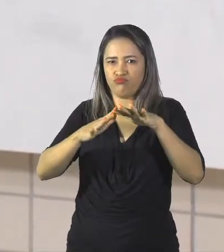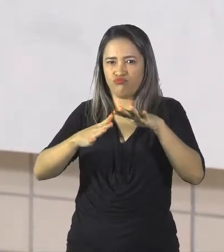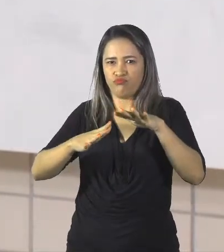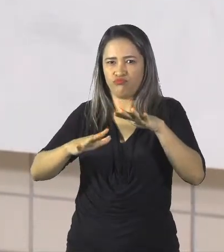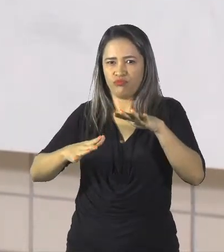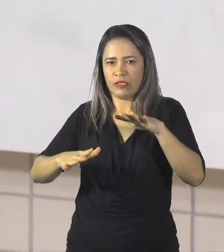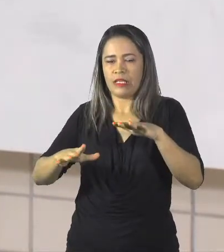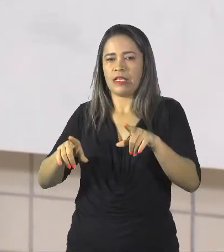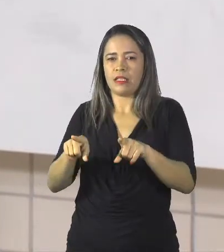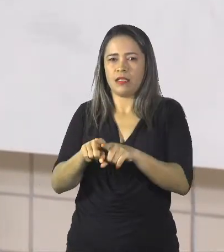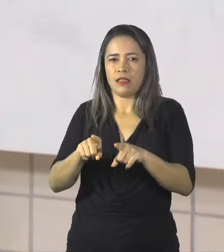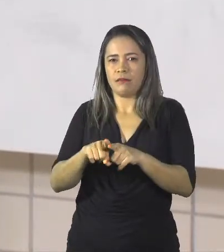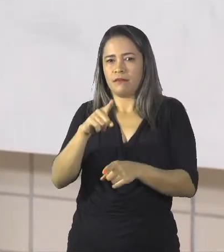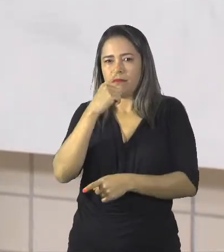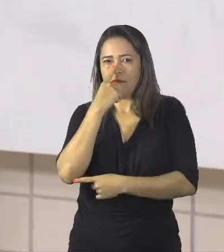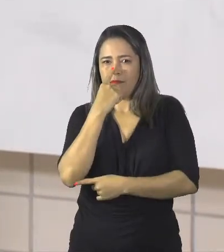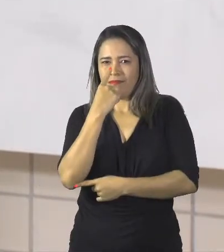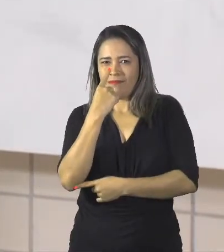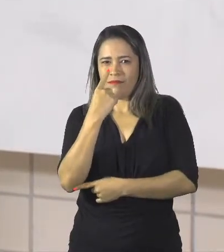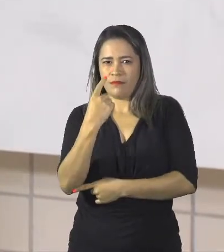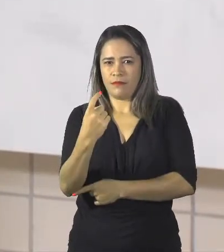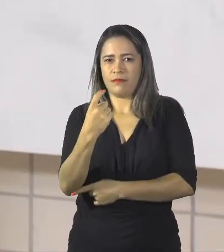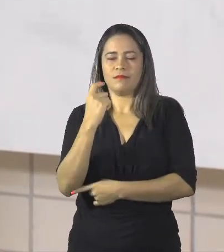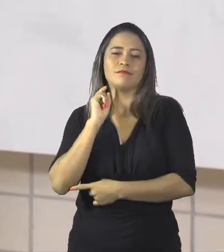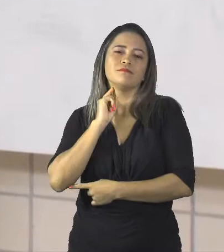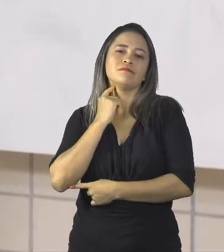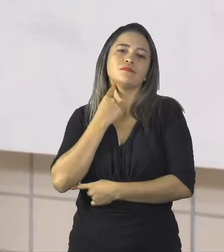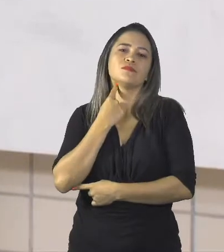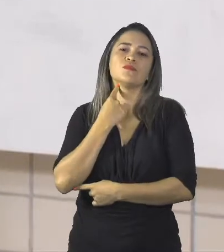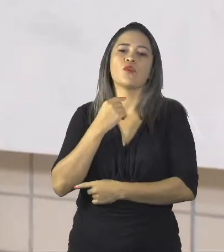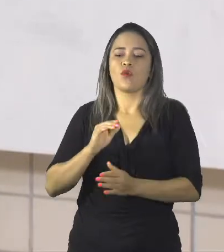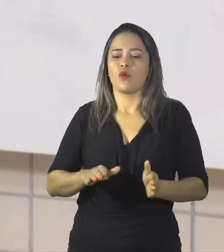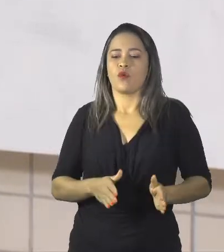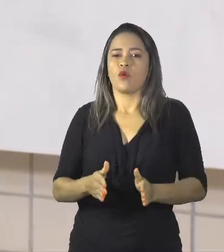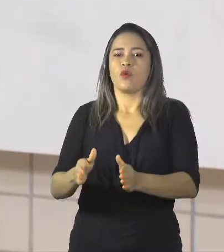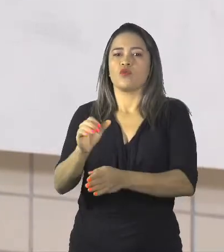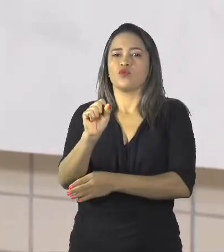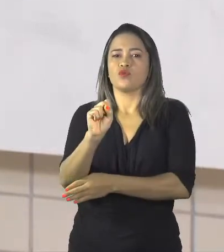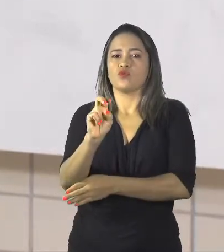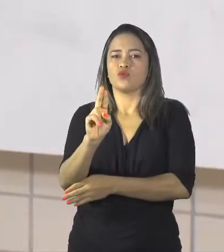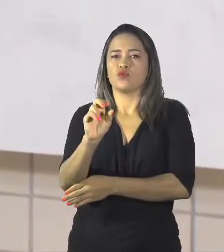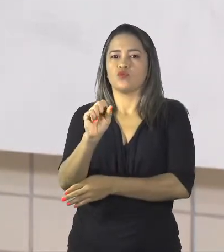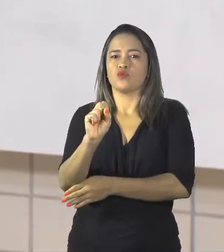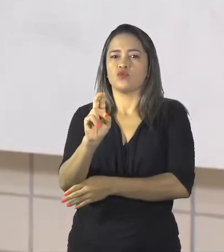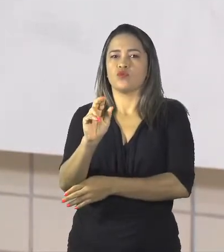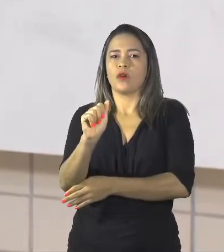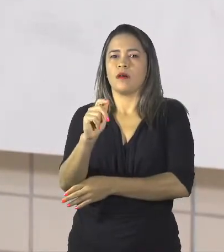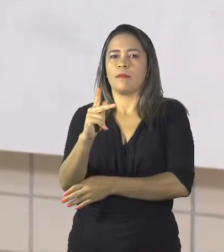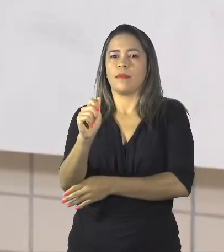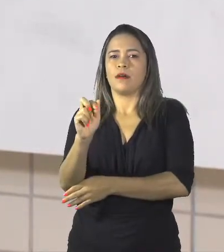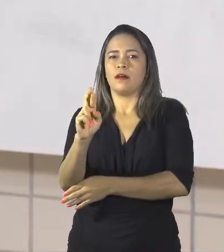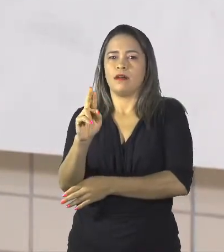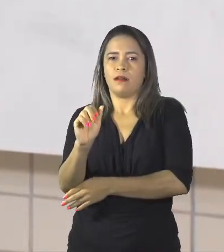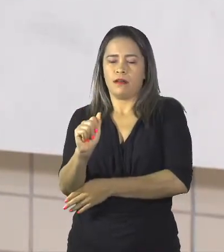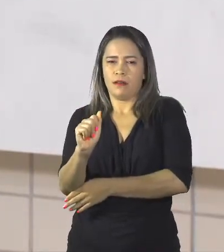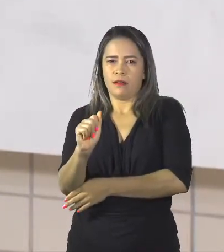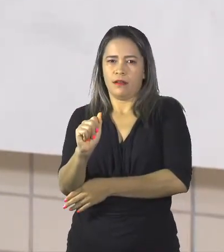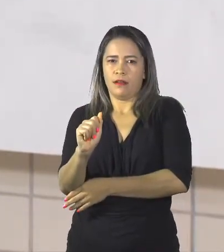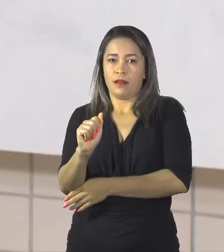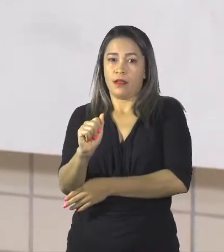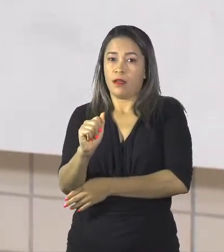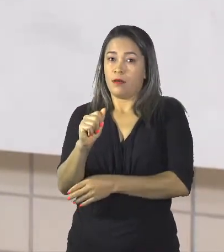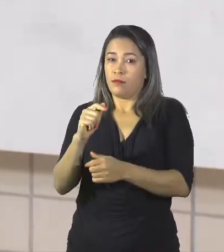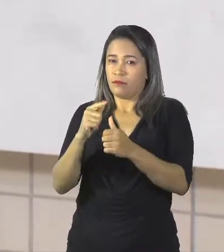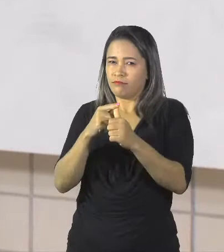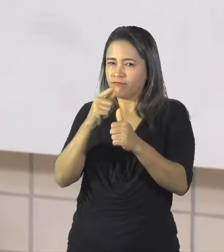a poluição no córrego Sussuapara. Só para informar vocês, nós vamos falar de